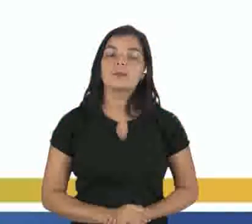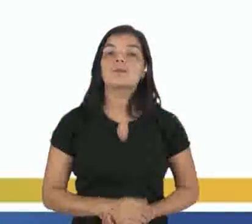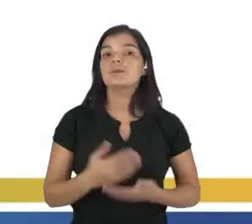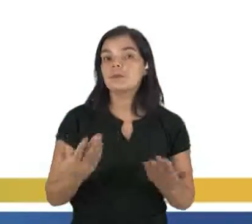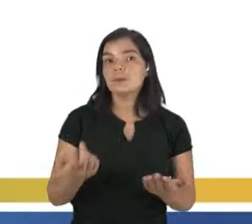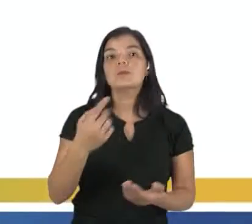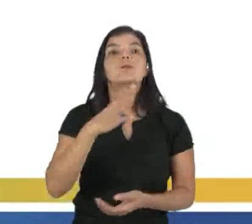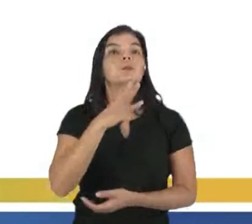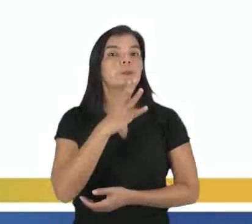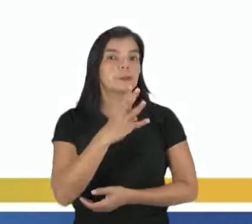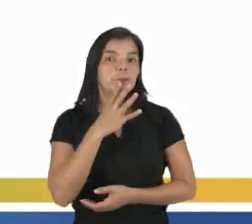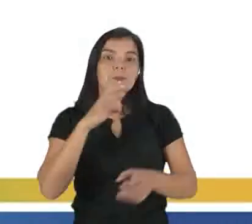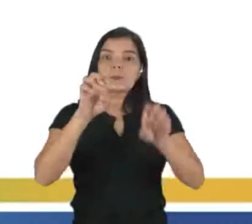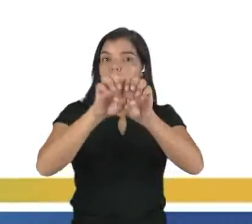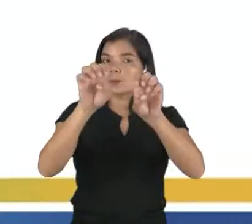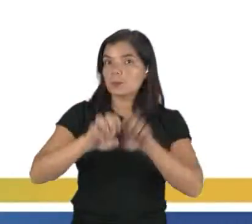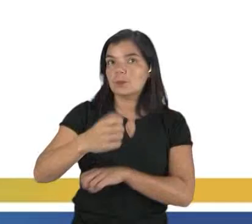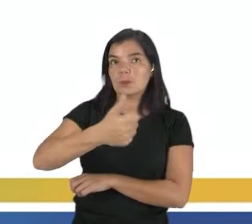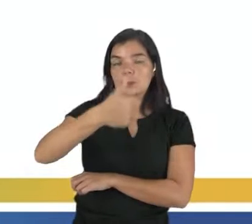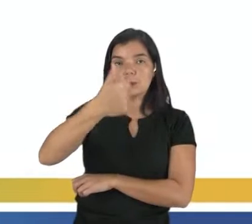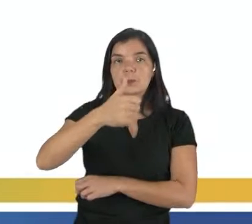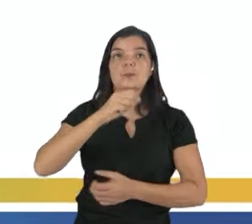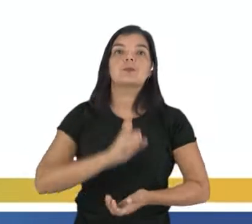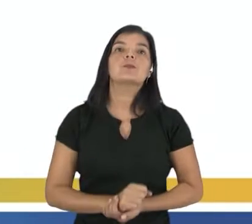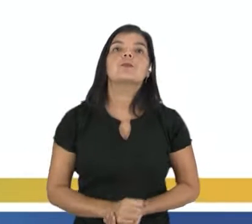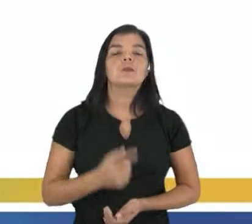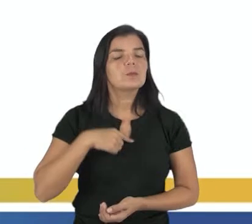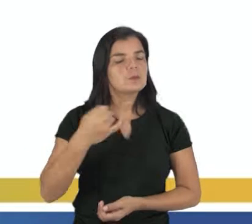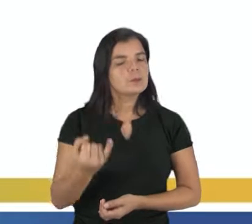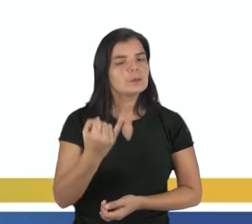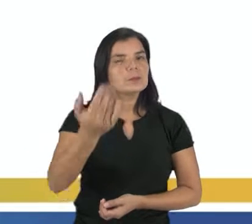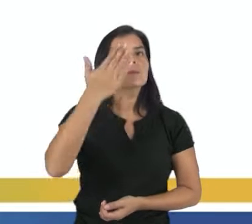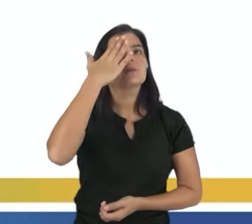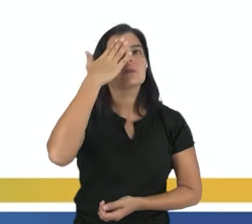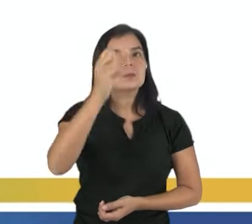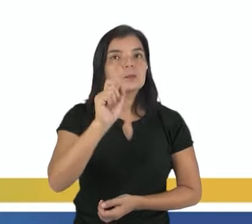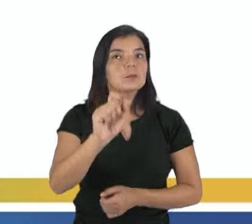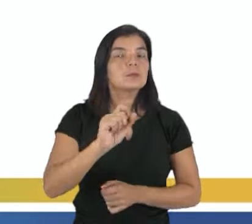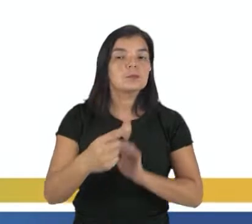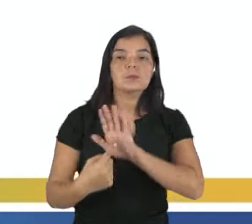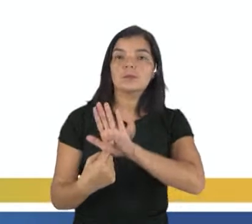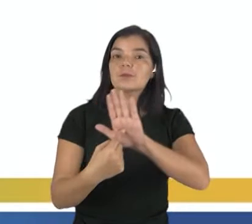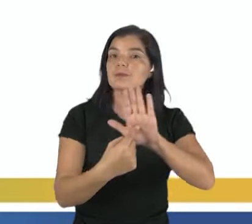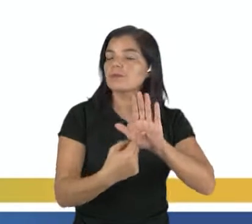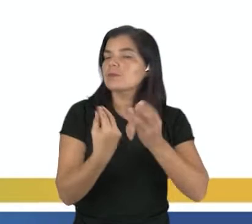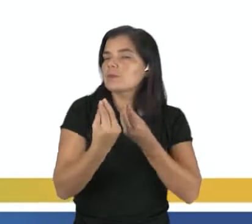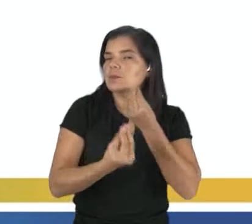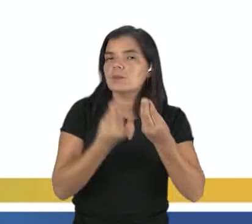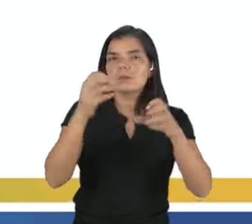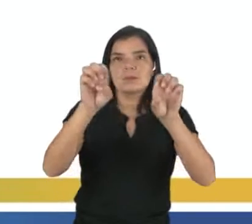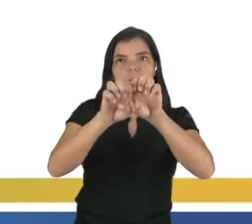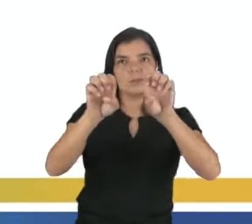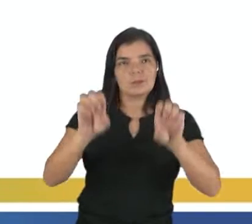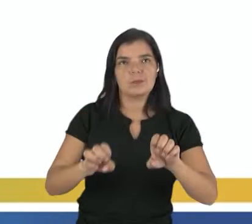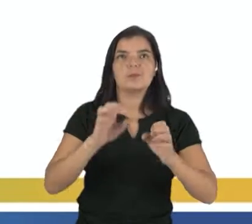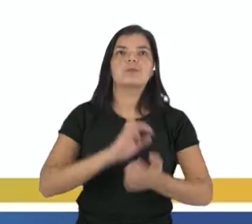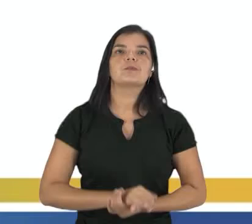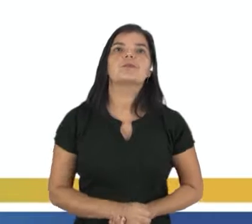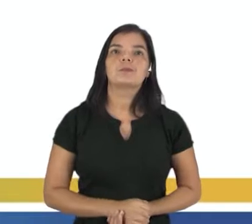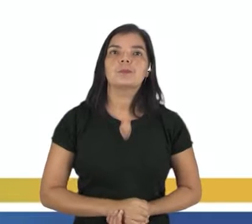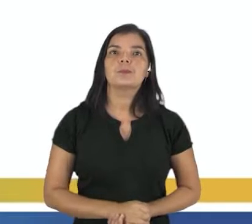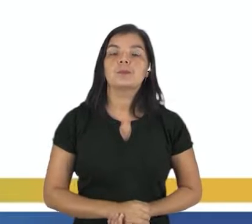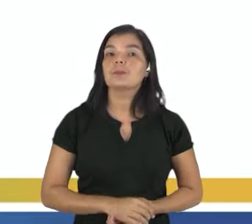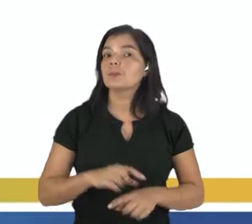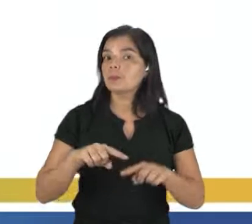então para gente reconhecer uma equação do primeiro grau é importante que nós saibamos Como identificar uma equação